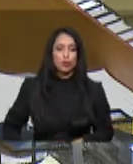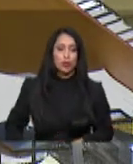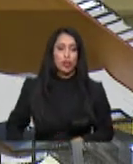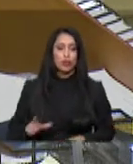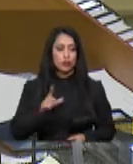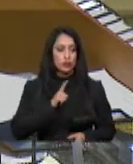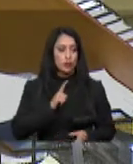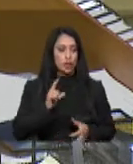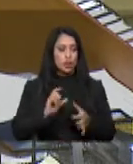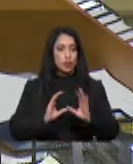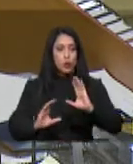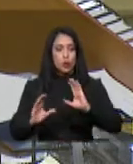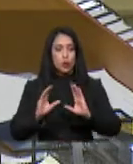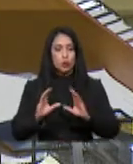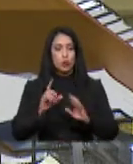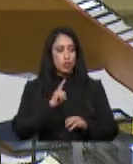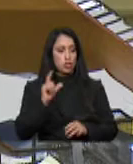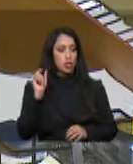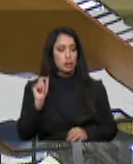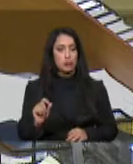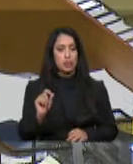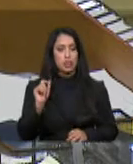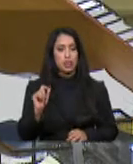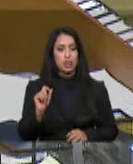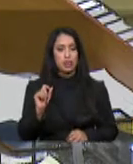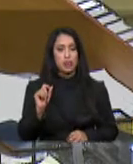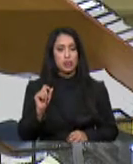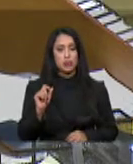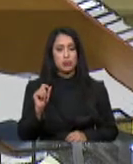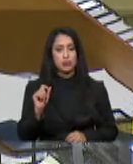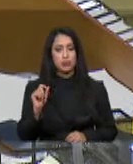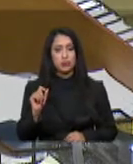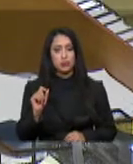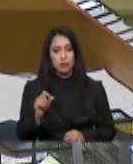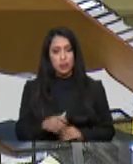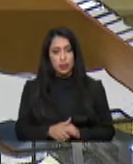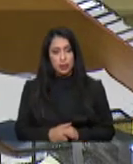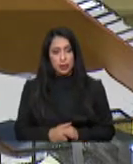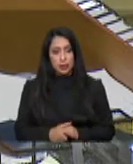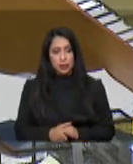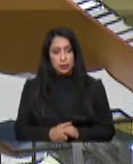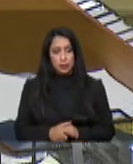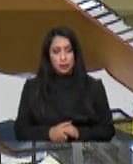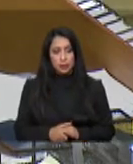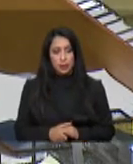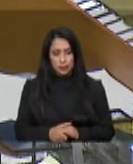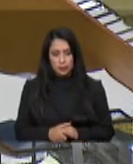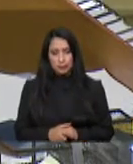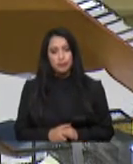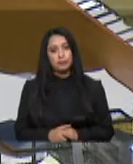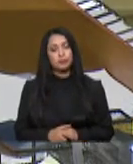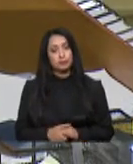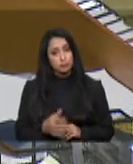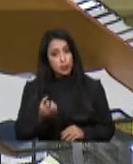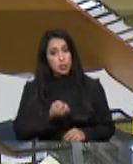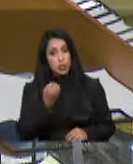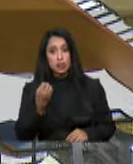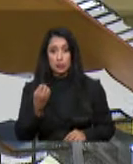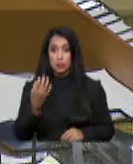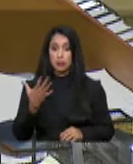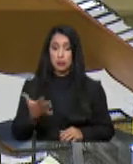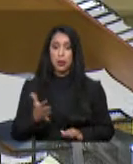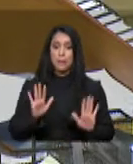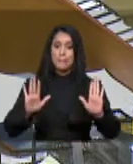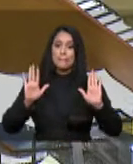um canal de comunicação direta com o povo brasileiro. A ideia pode ser muito bem sucedida, mas